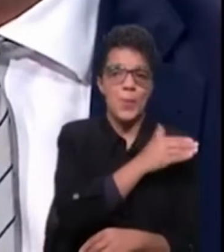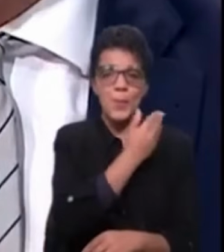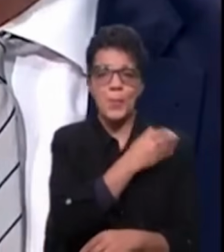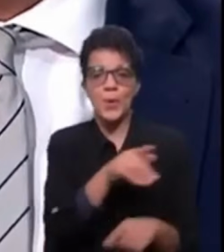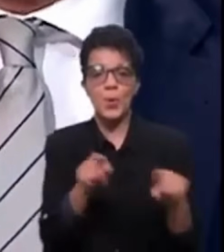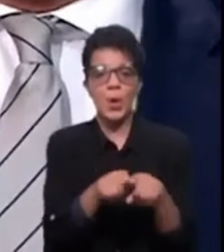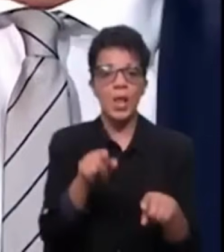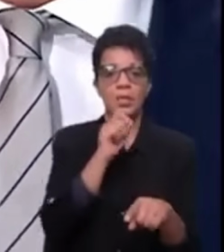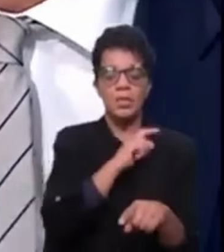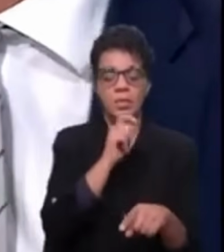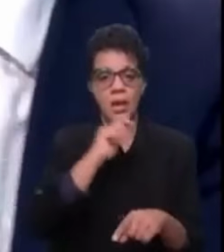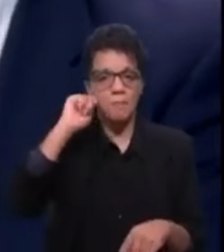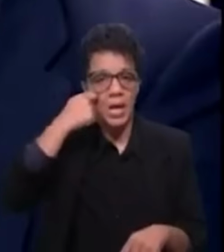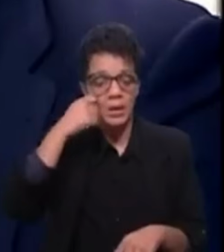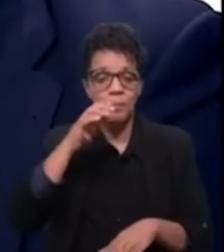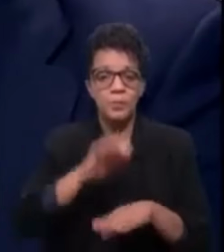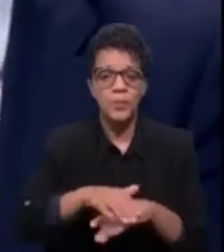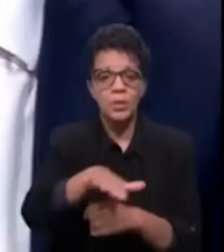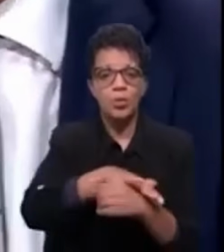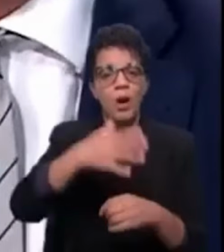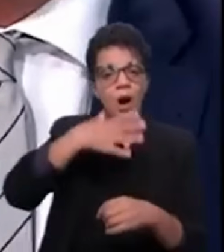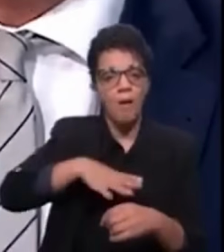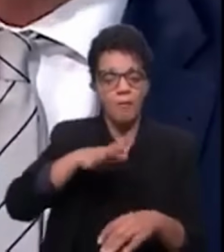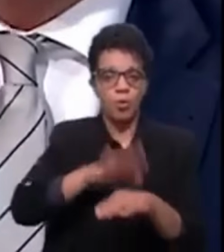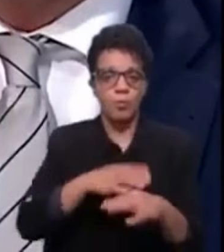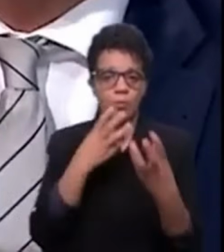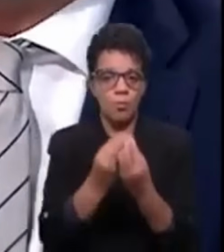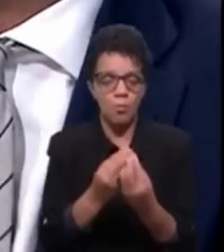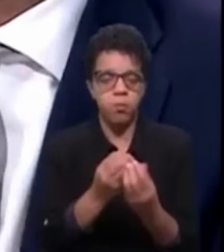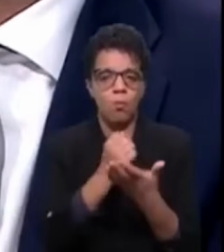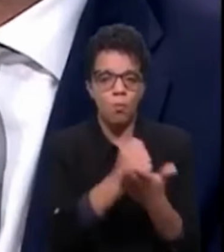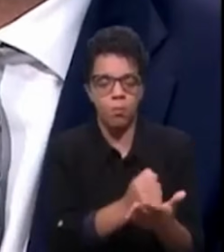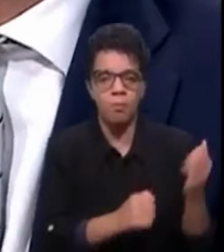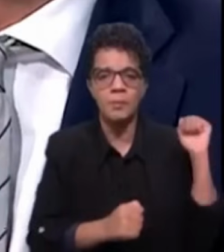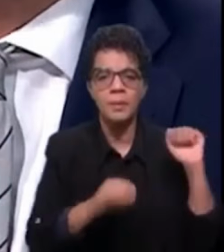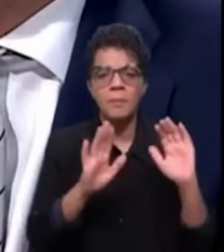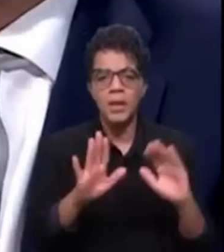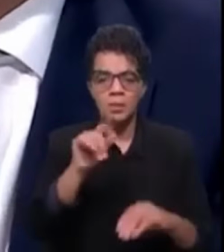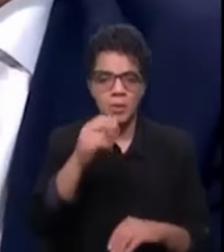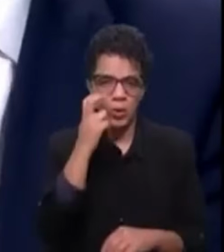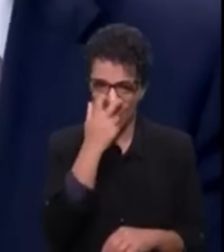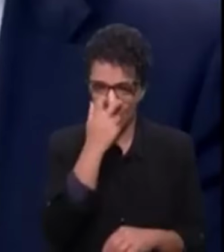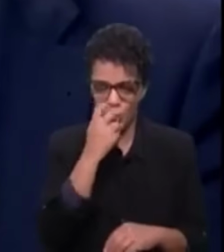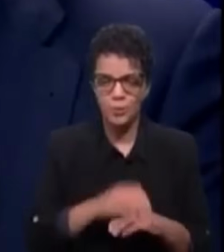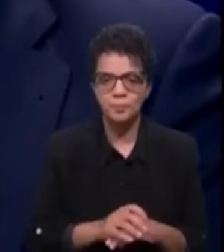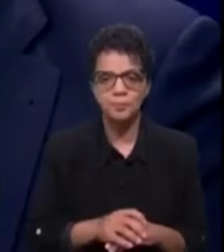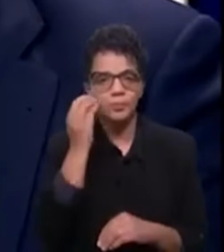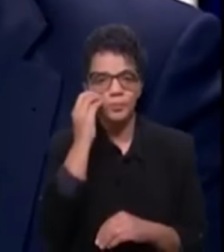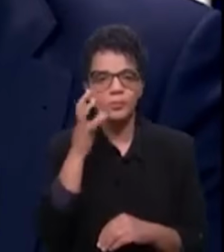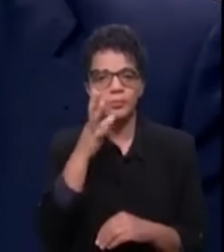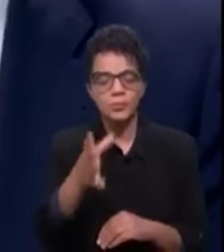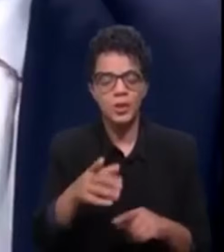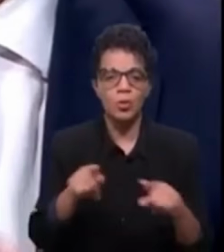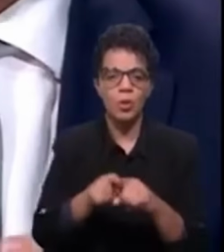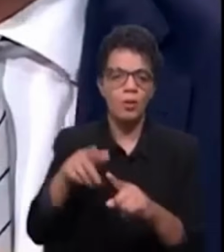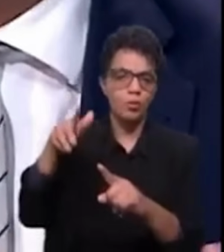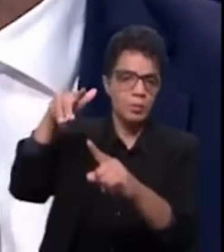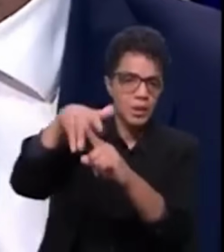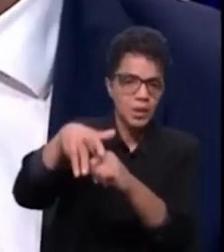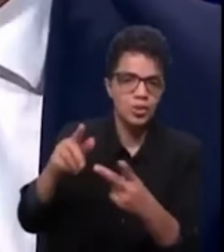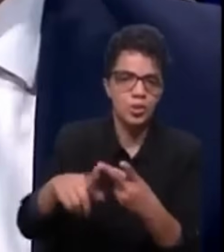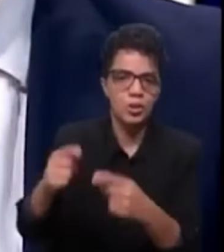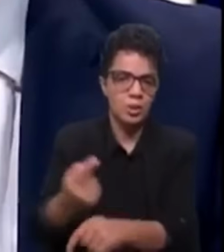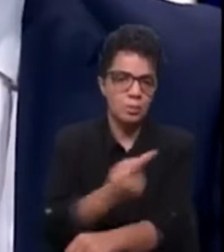sempre ficam a ao cenário de quererem estar colados ao PS mas há aqui uma coisa curiosa o dris monegro diz que não se junta com fundamentalistas com